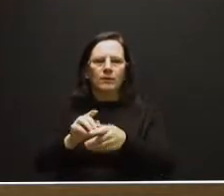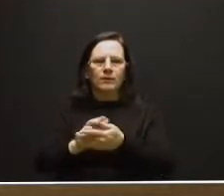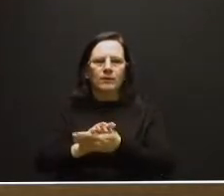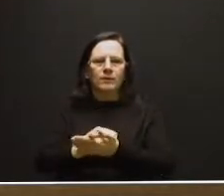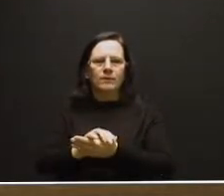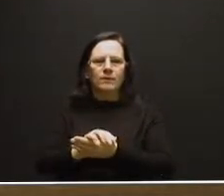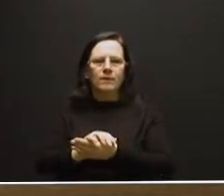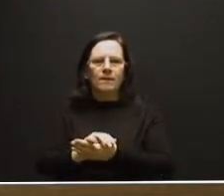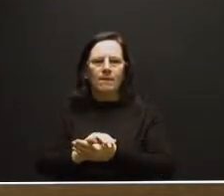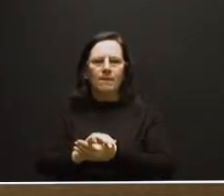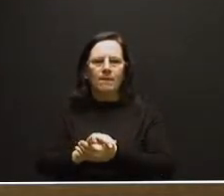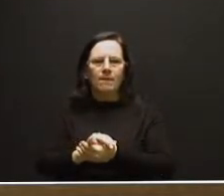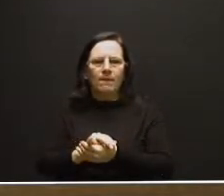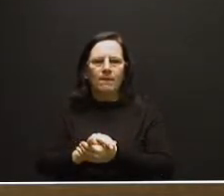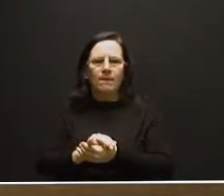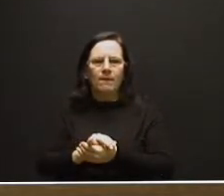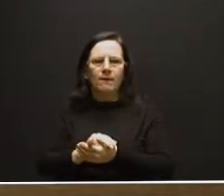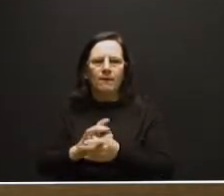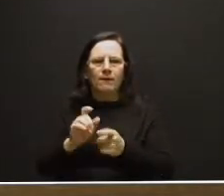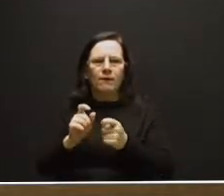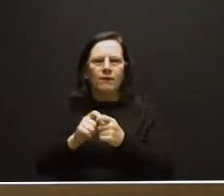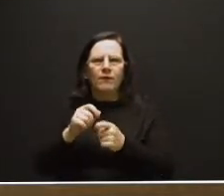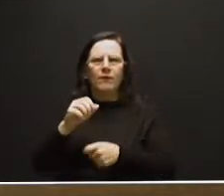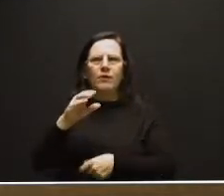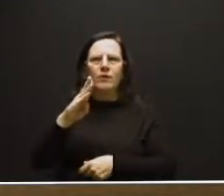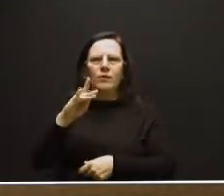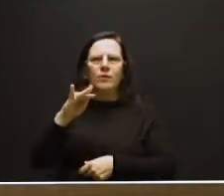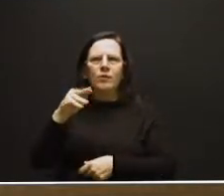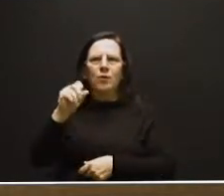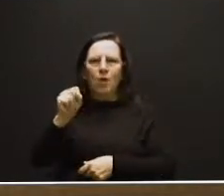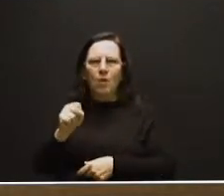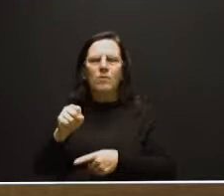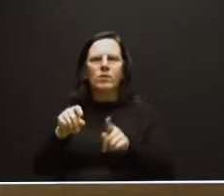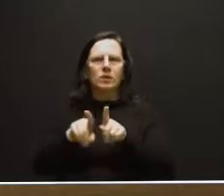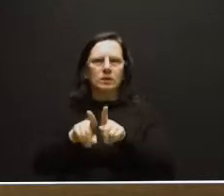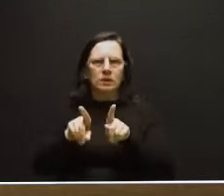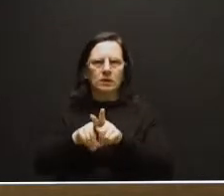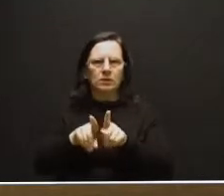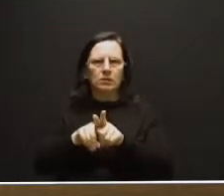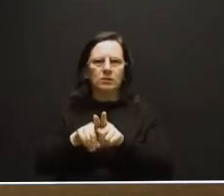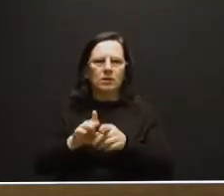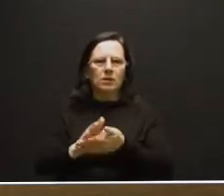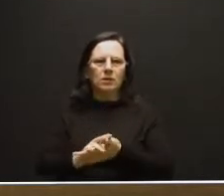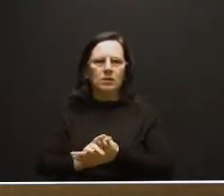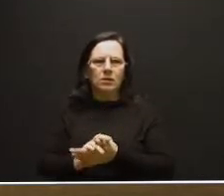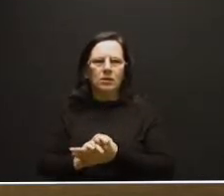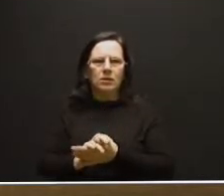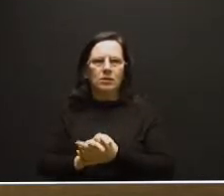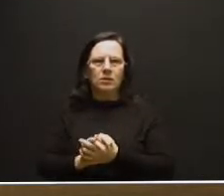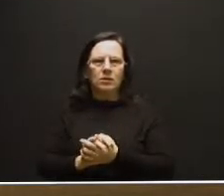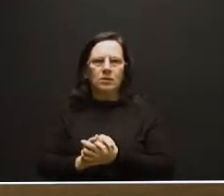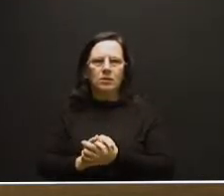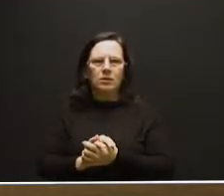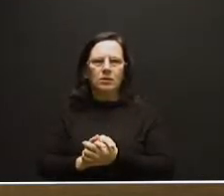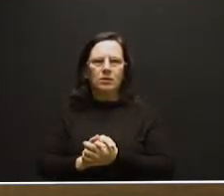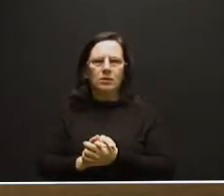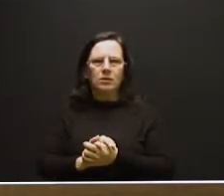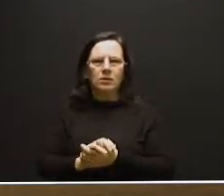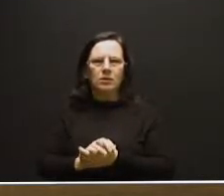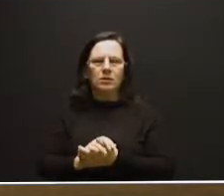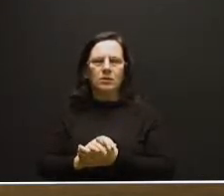nariz da criança para fazer uma biópsia para também servem o valor virá do ivan desse